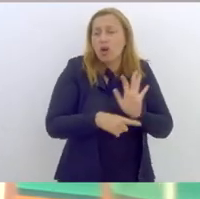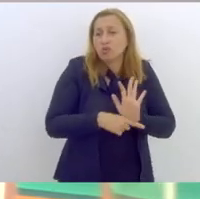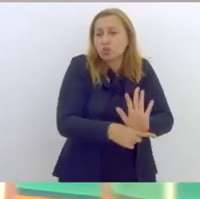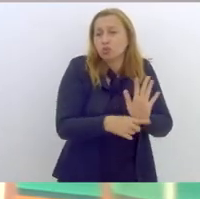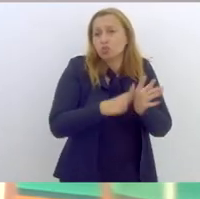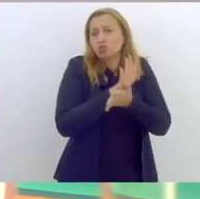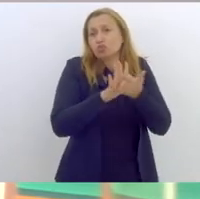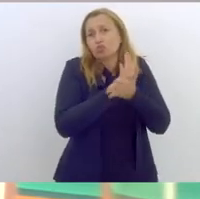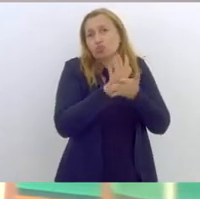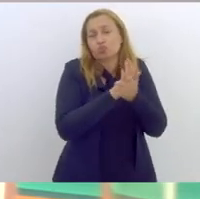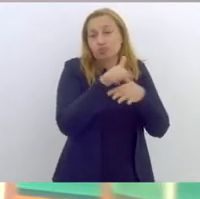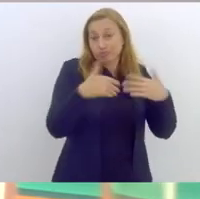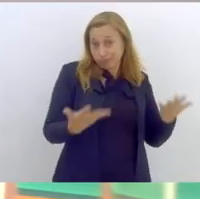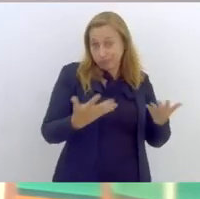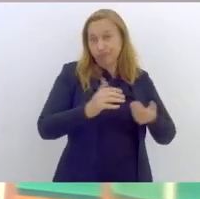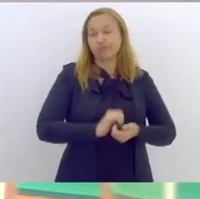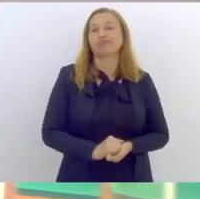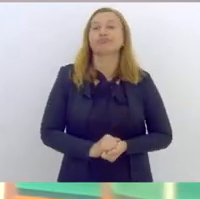objetivos